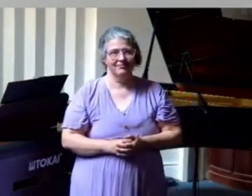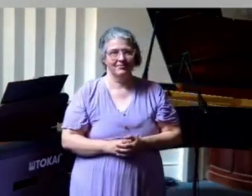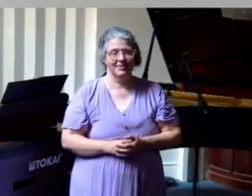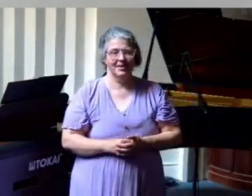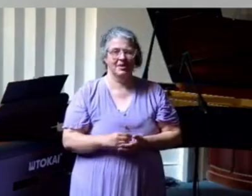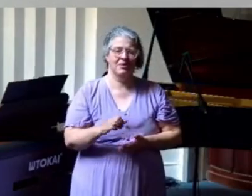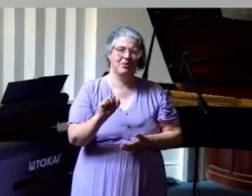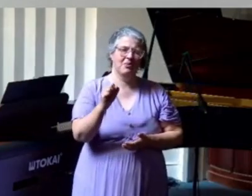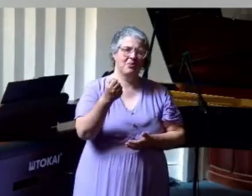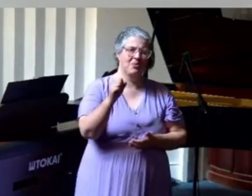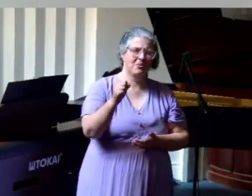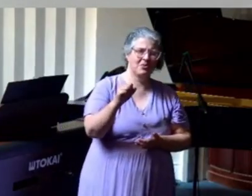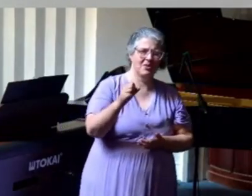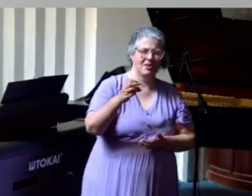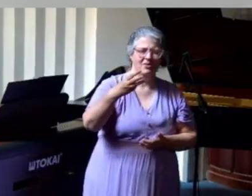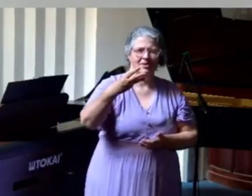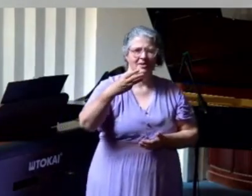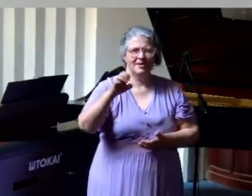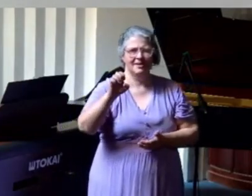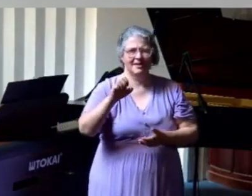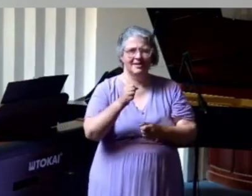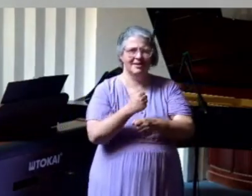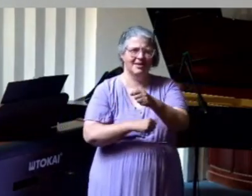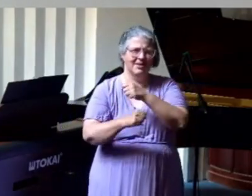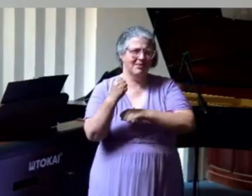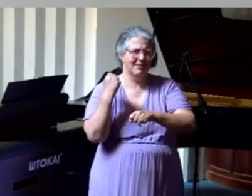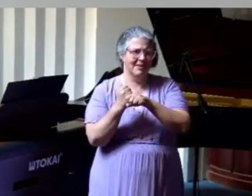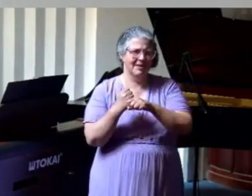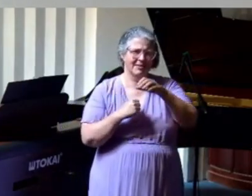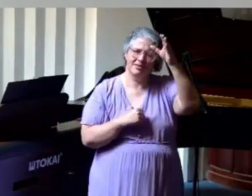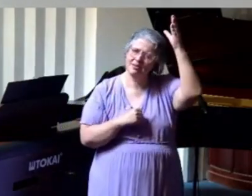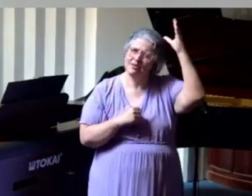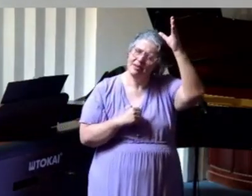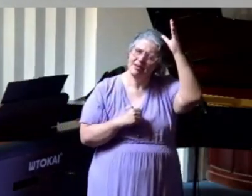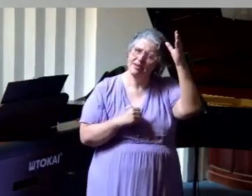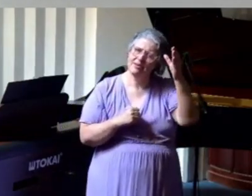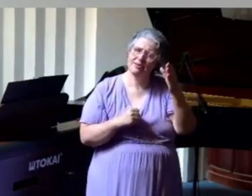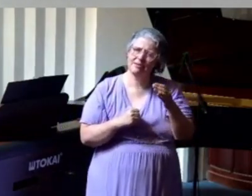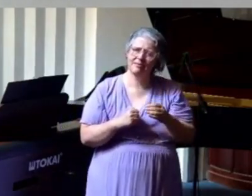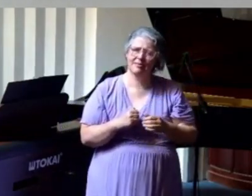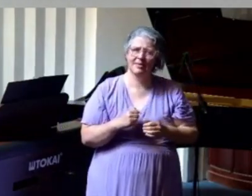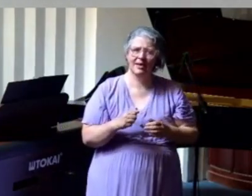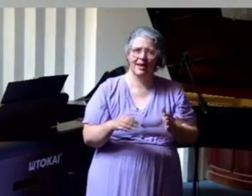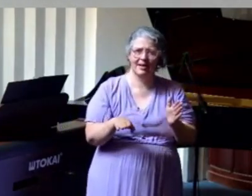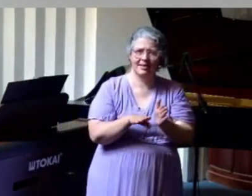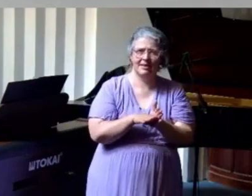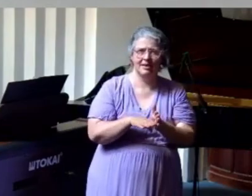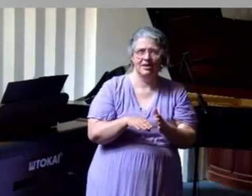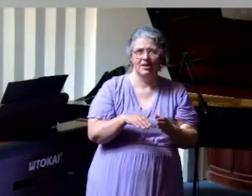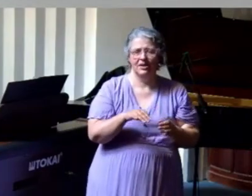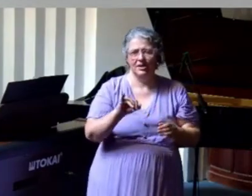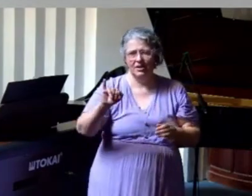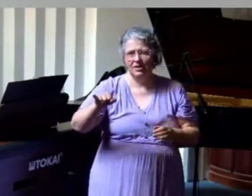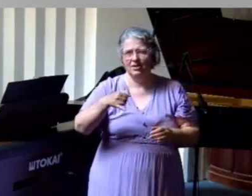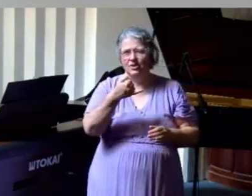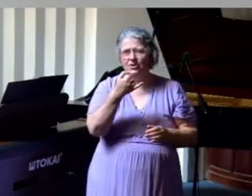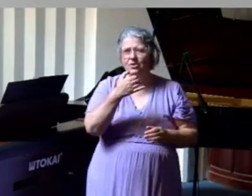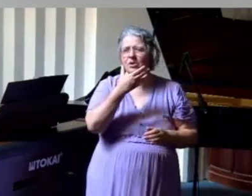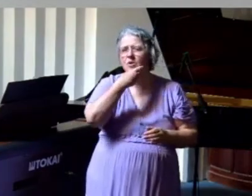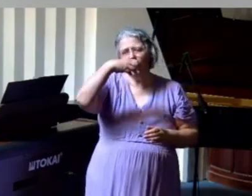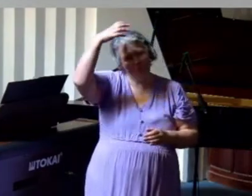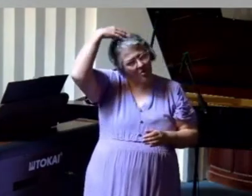835 e 840 a.C. e Joás morre em 796 a.C.